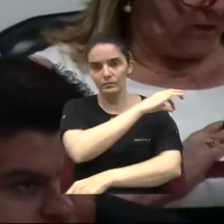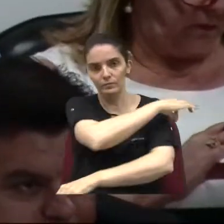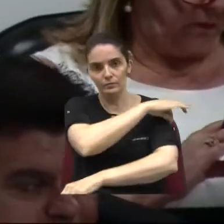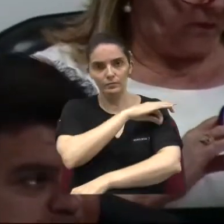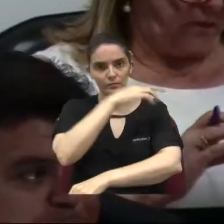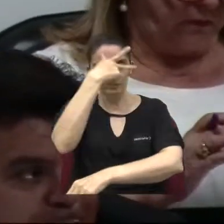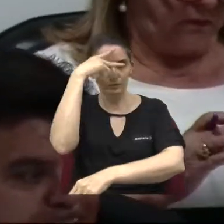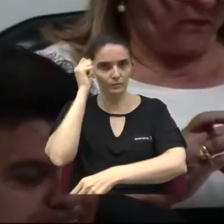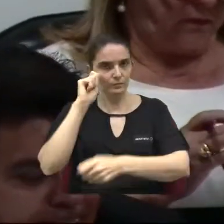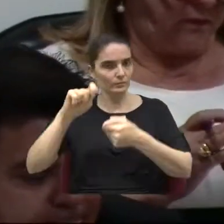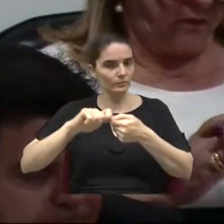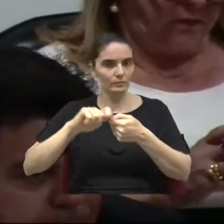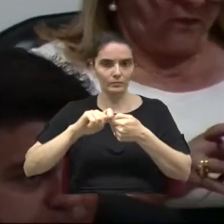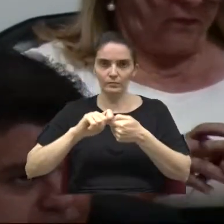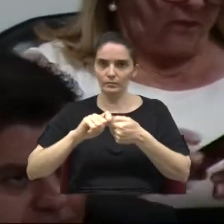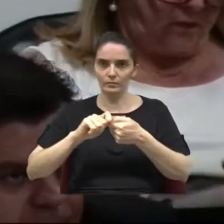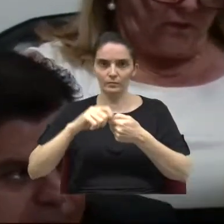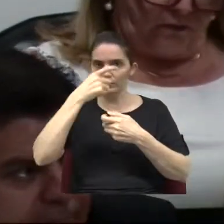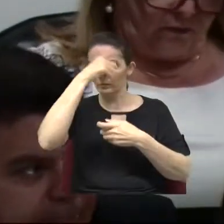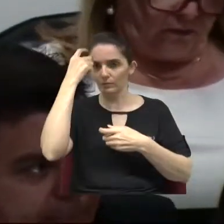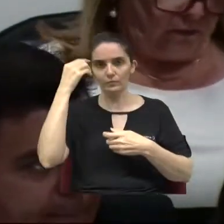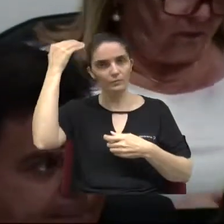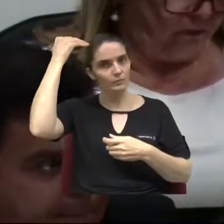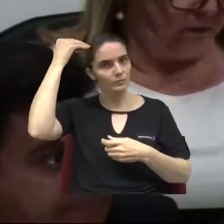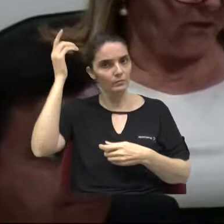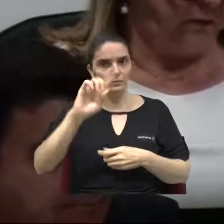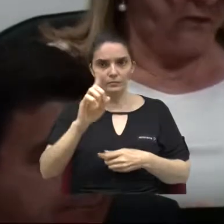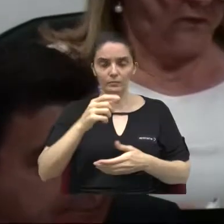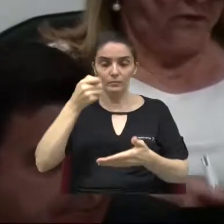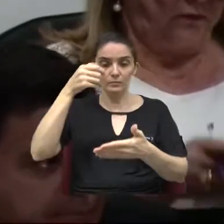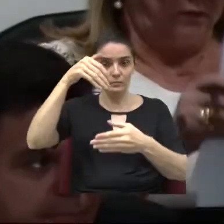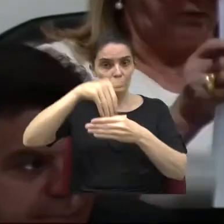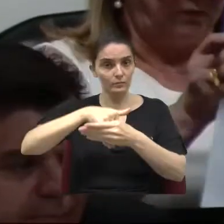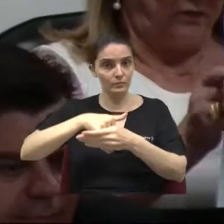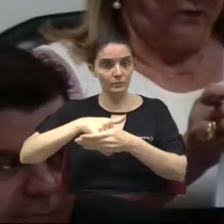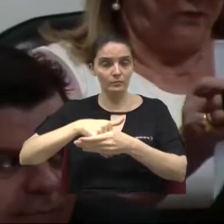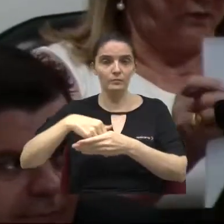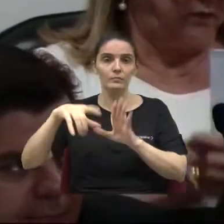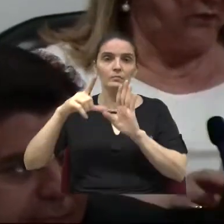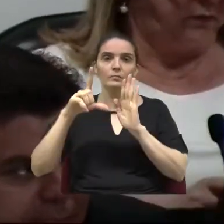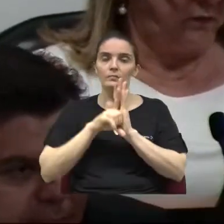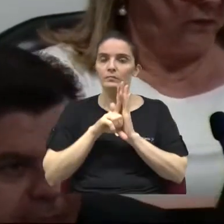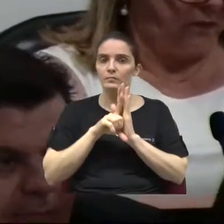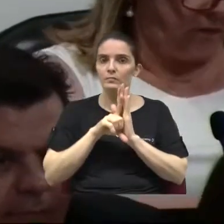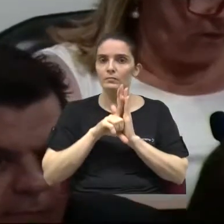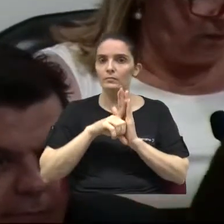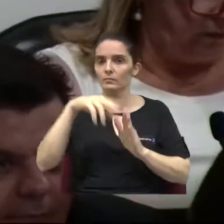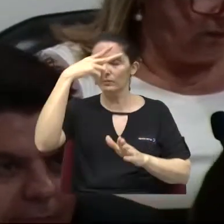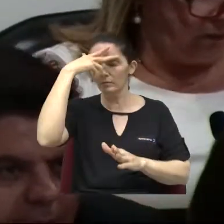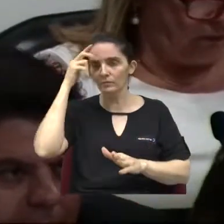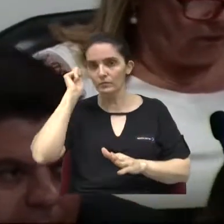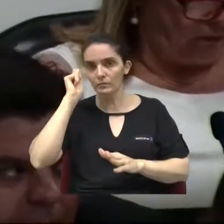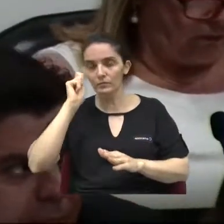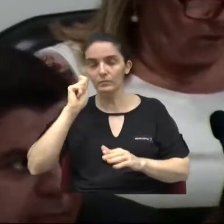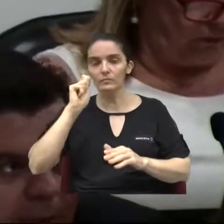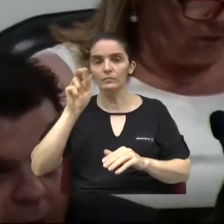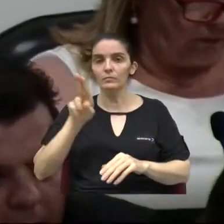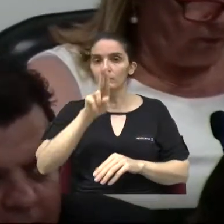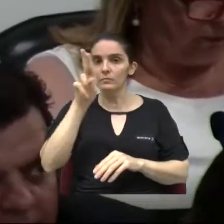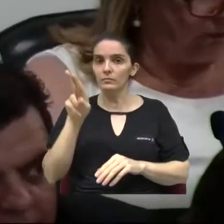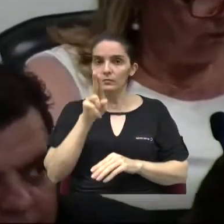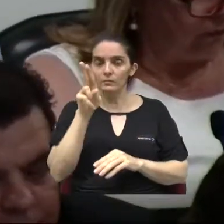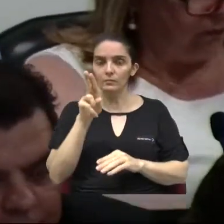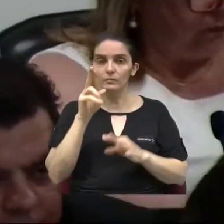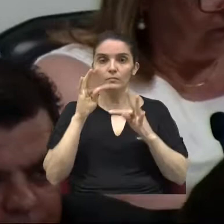Nós votamos aqui uma lei para que desse uma flexibilidade para o município, para o Executivo, pudesse usar a